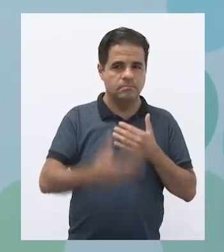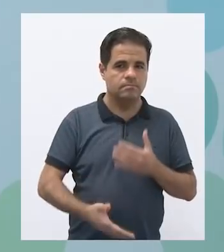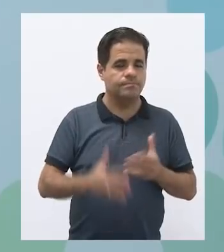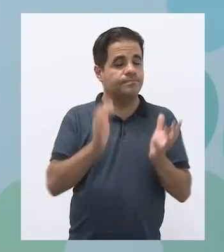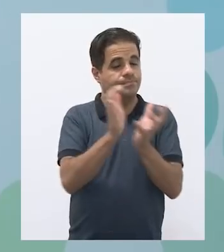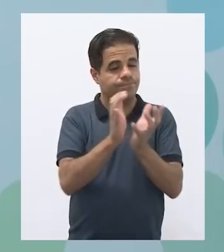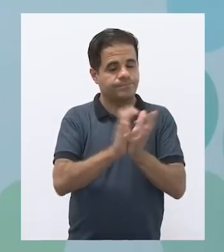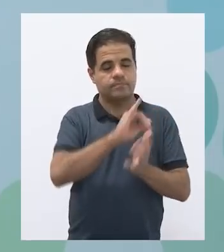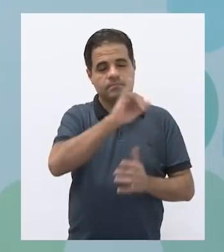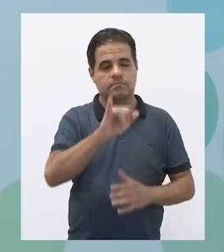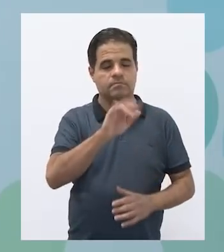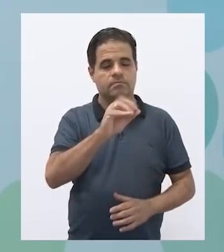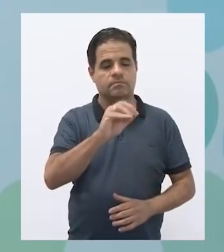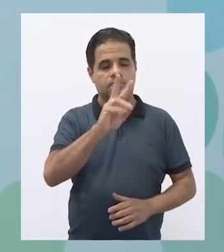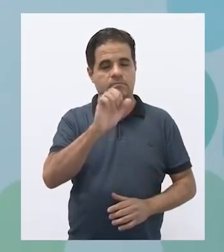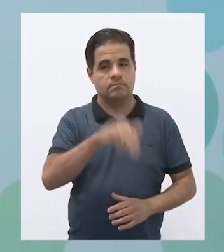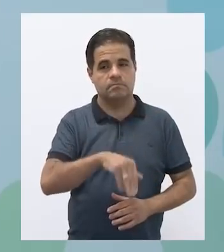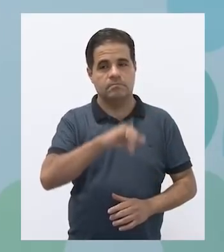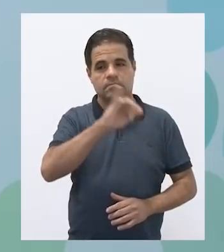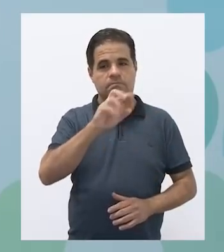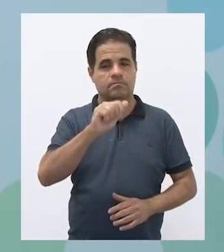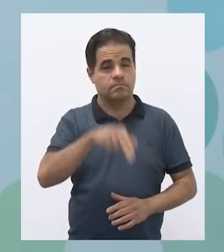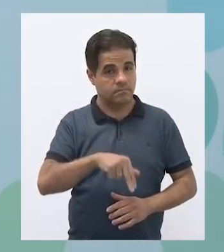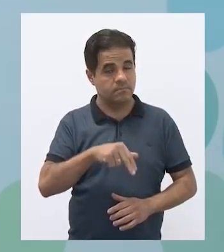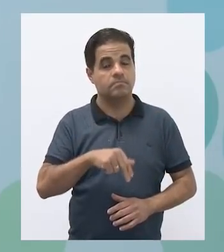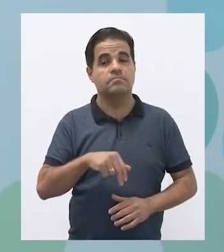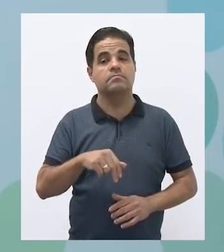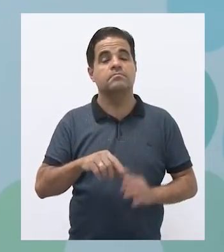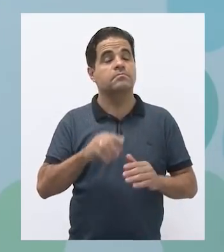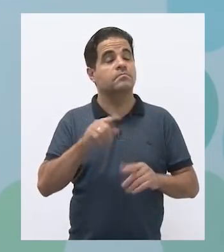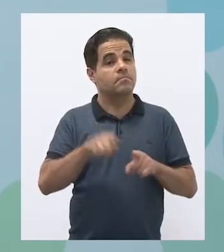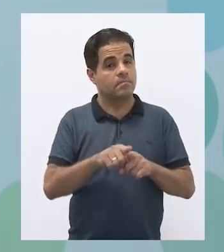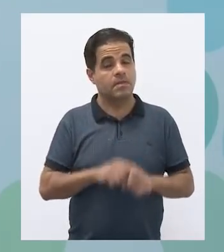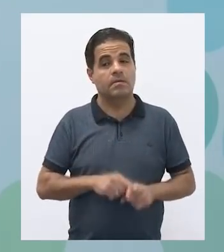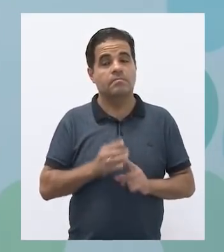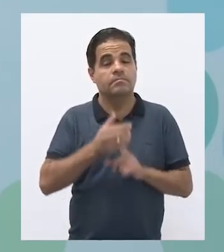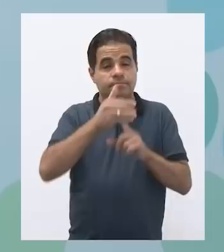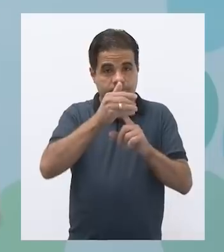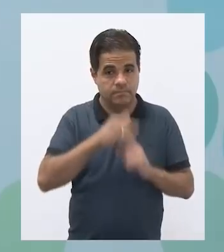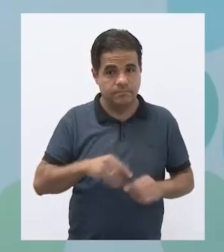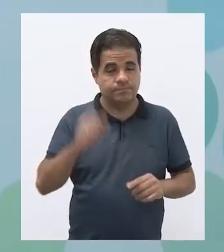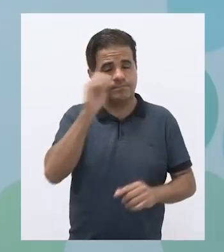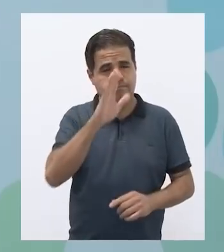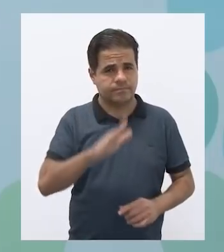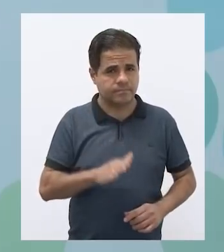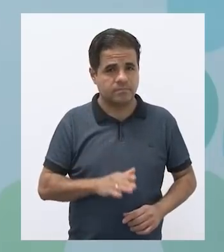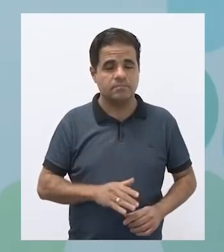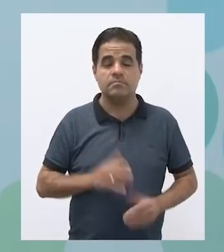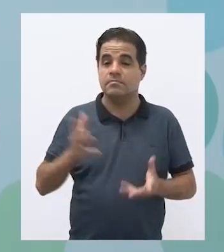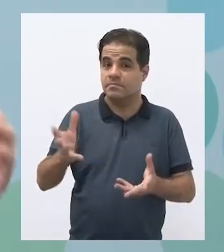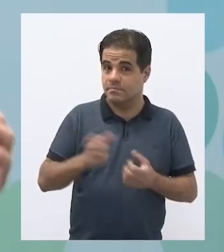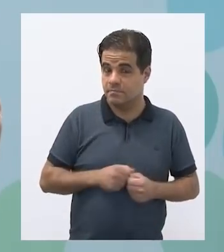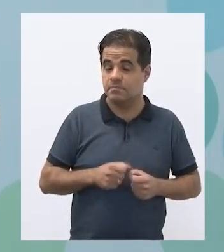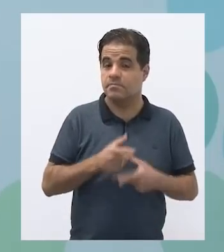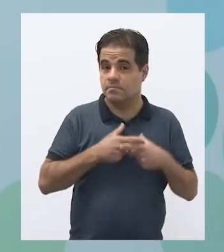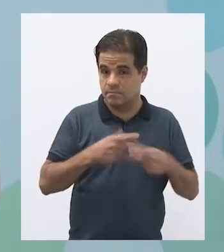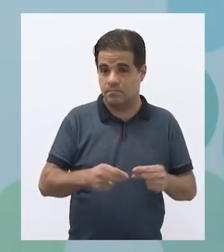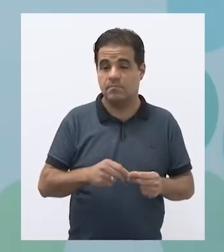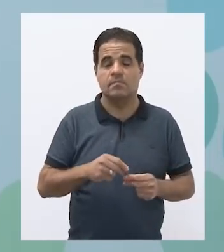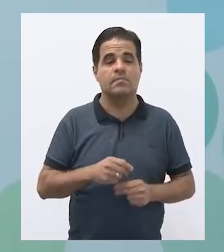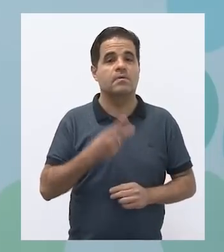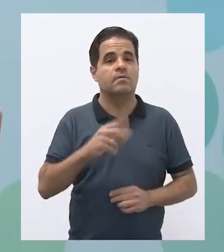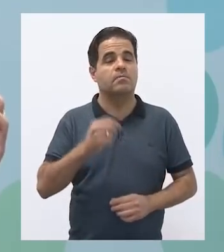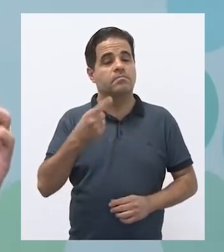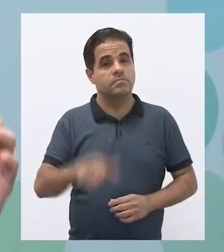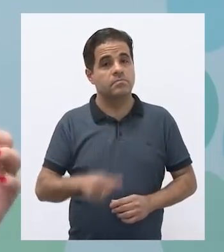Jovem Pan e editor executivo na MIT Technology Review Brasil. Recebeu o Prêmio Comunix em